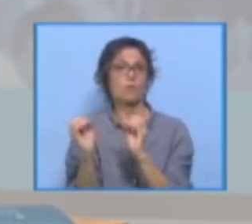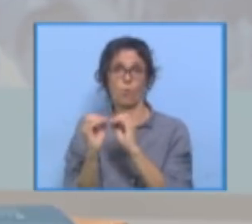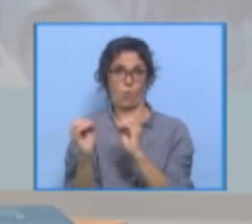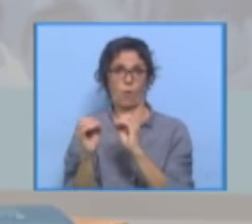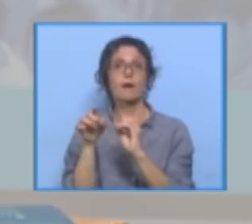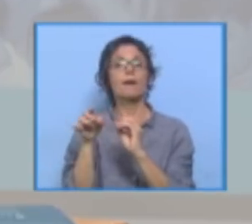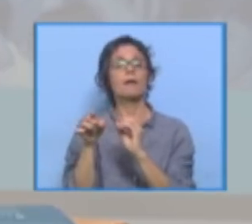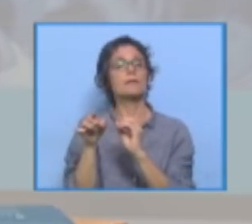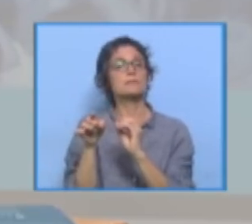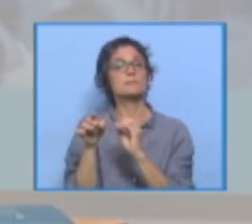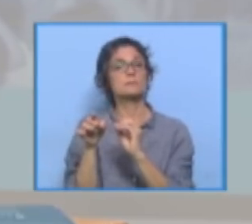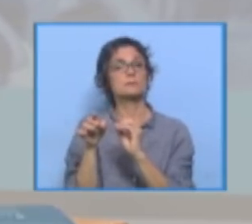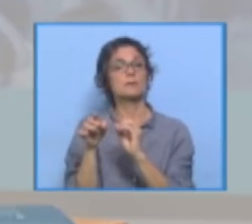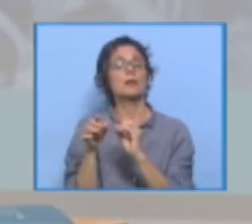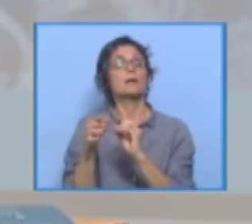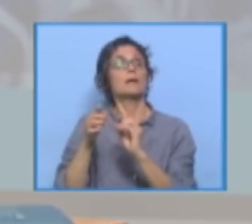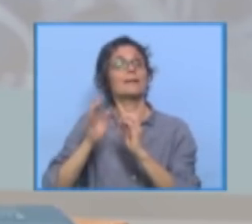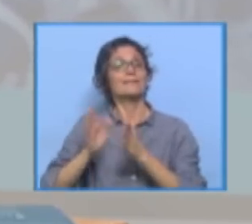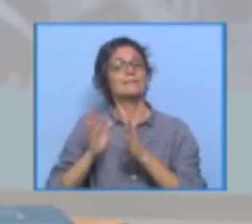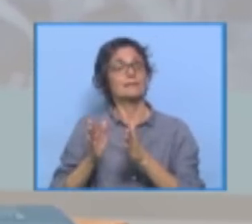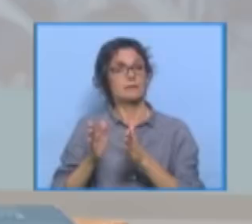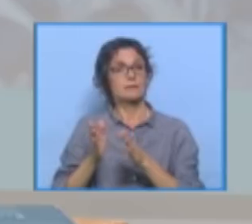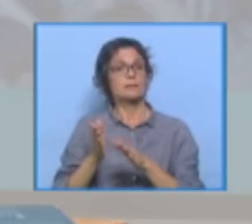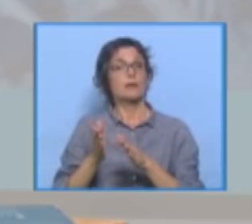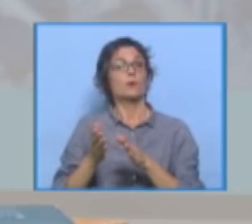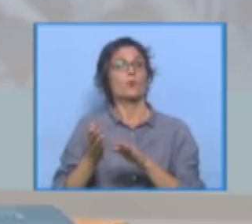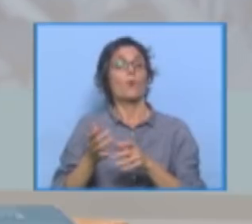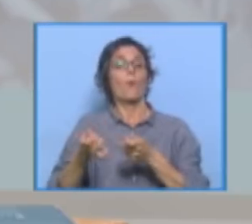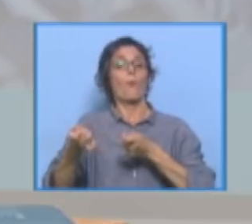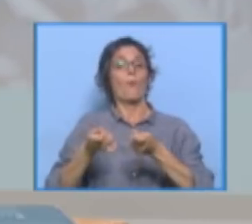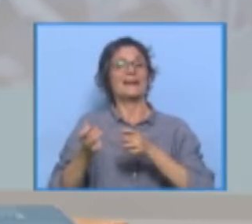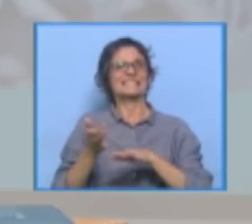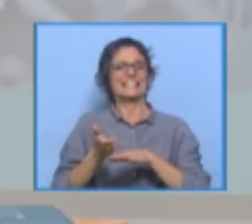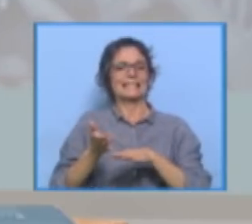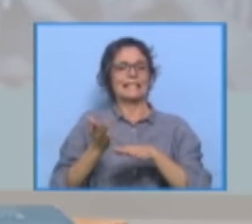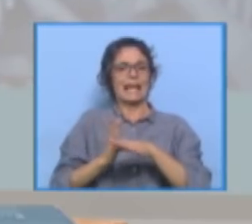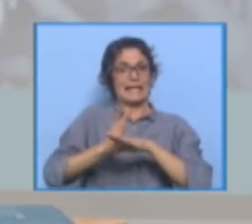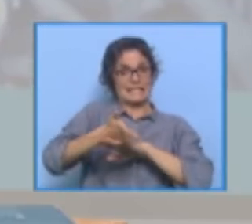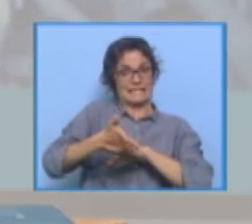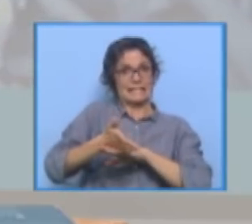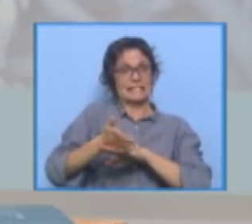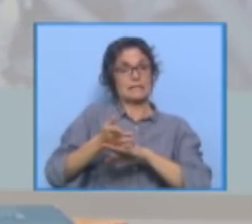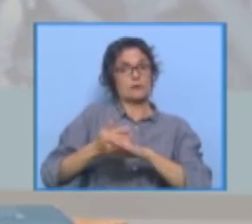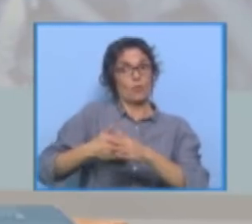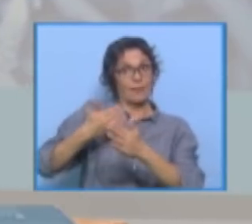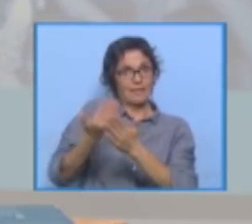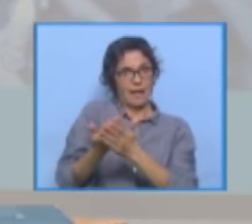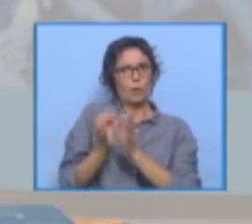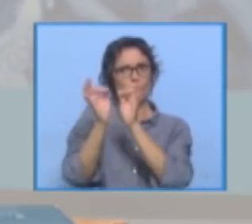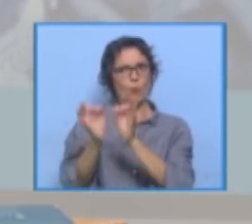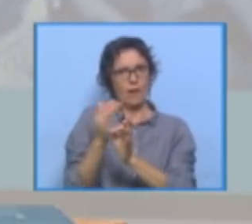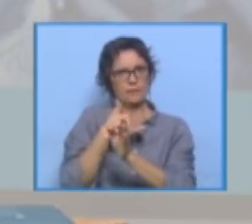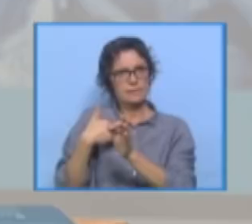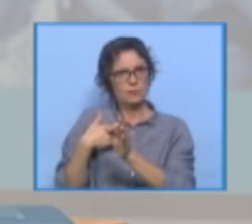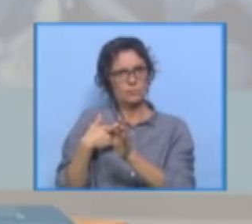que promover a eutanásia, que aliás que nunca devíamos chegar a esse ponto, de promover o acesso a melhorar os cuidados de saúde, de melhorar